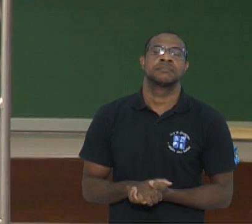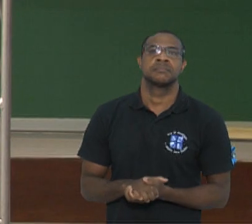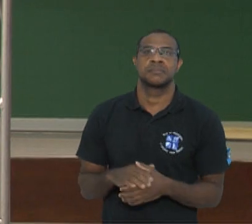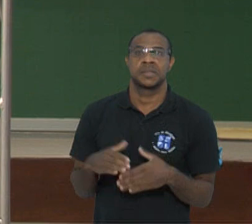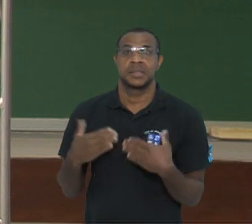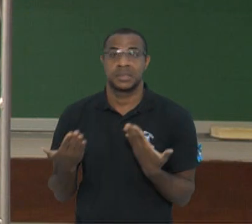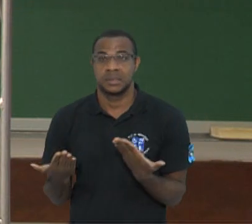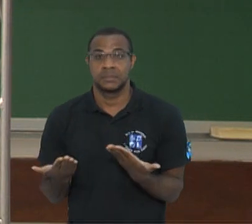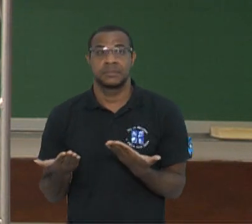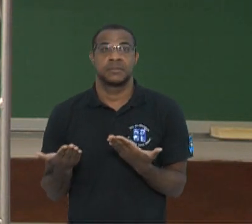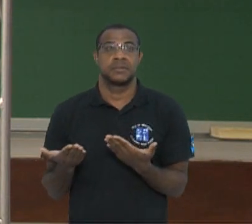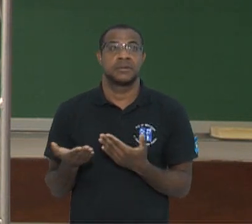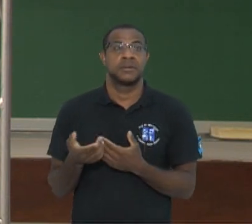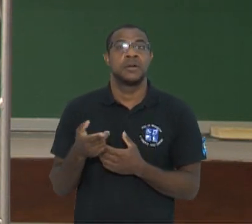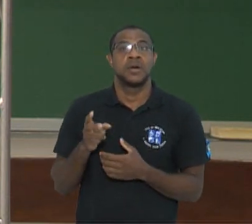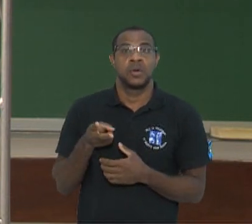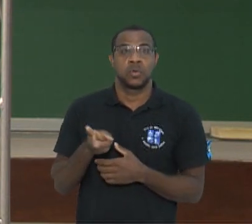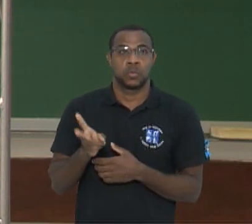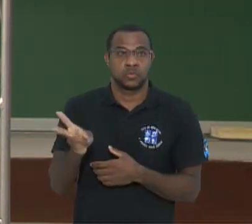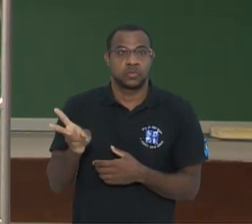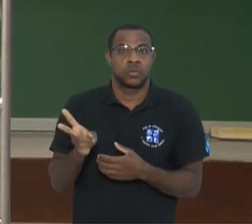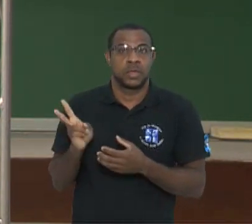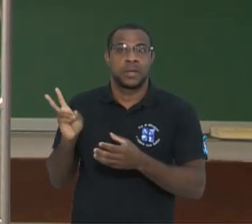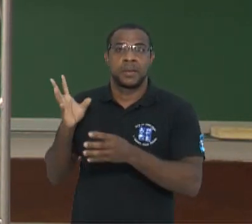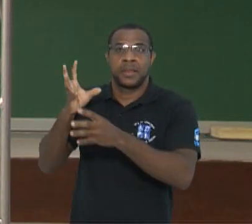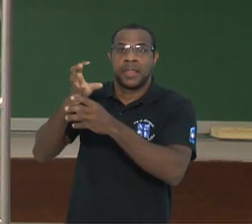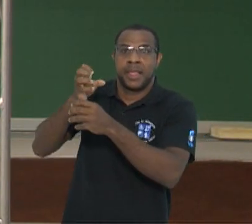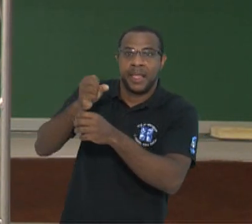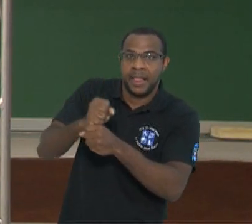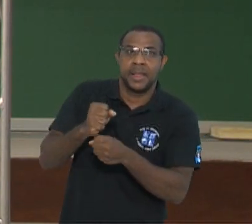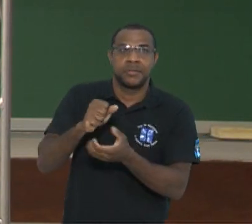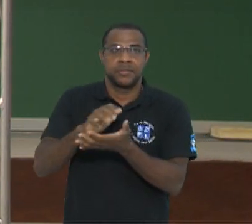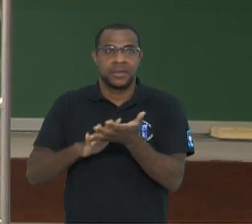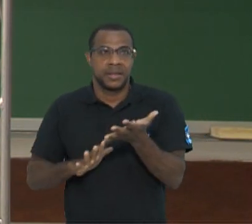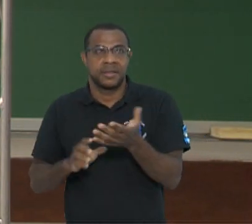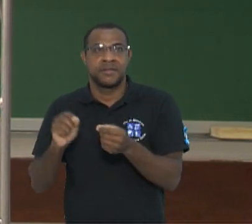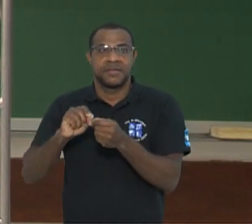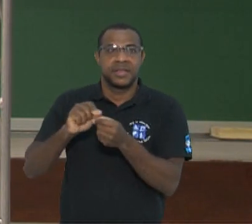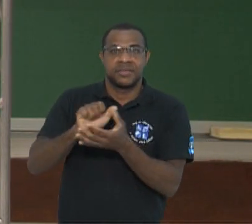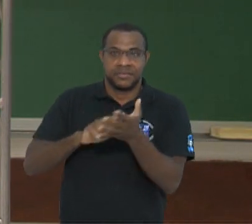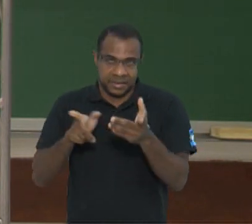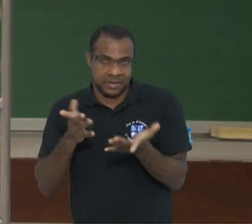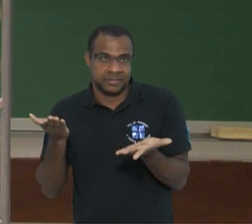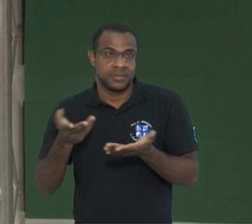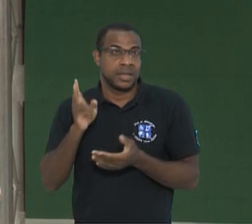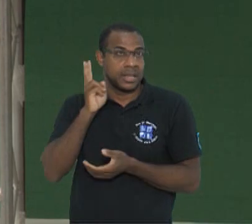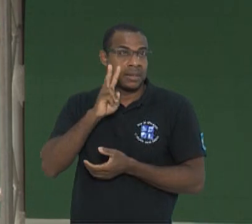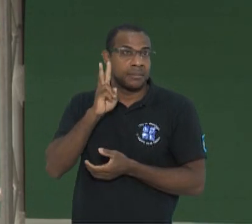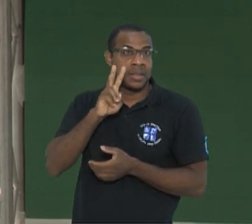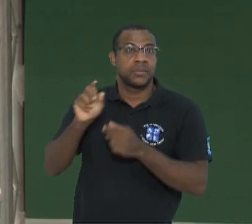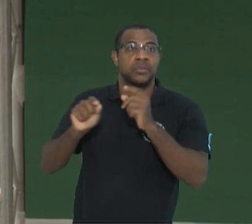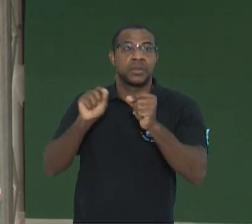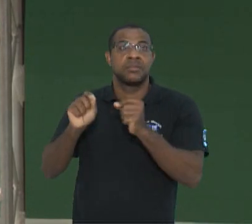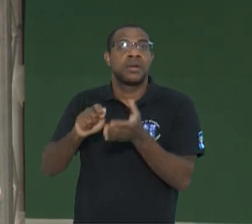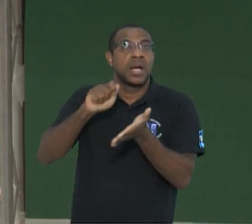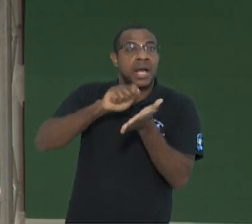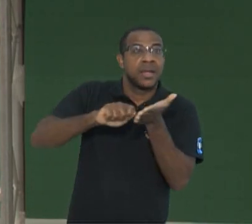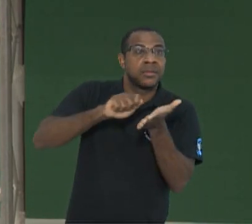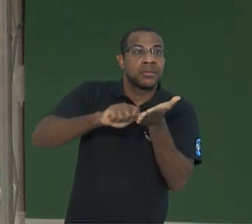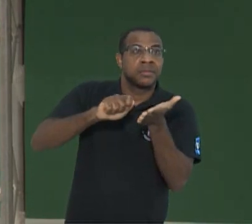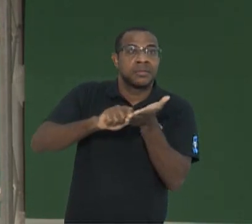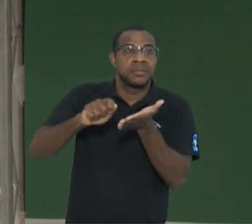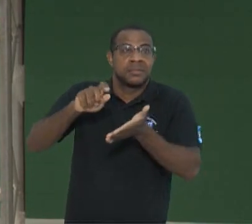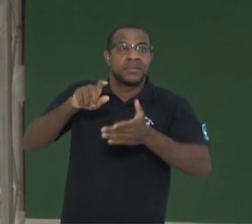Então, pessoal, vamos continuar com a resolução dessa atividade, sempre lembrando que vamos anotar a